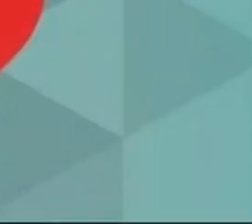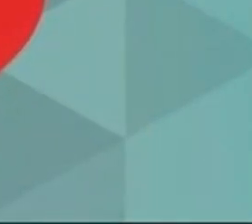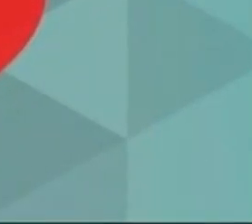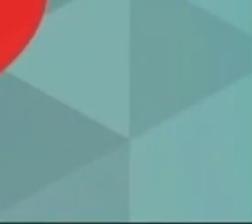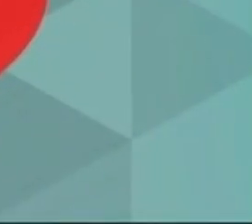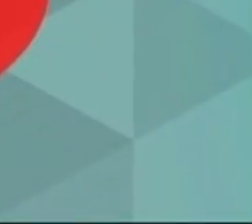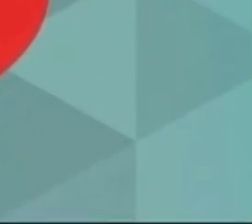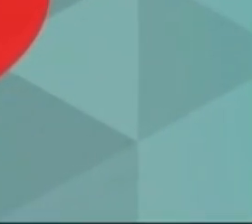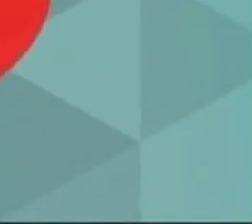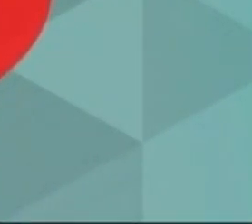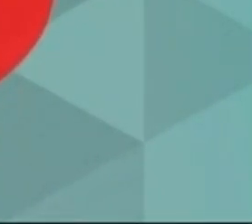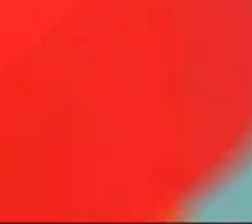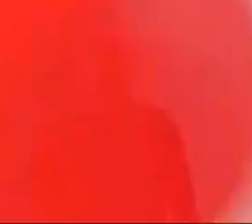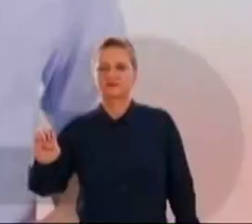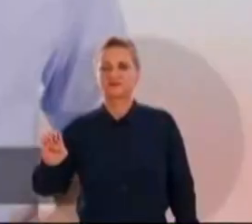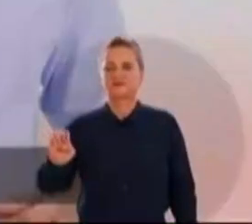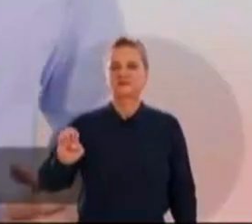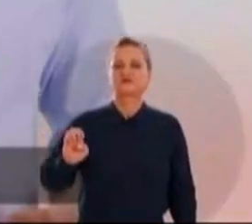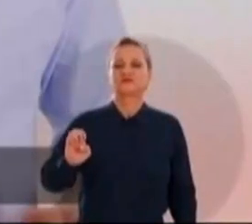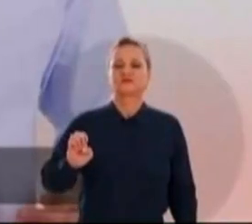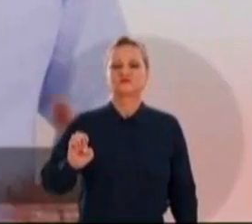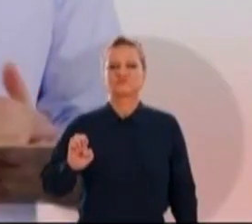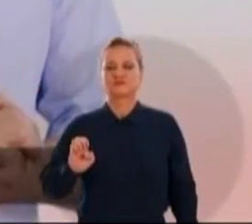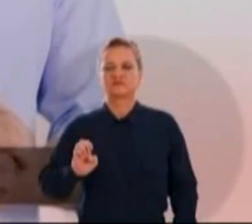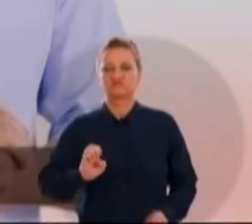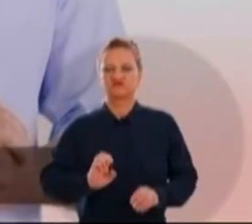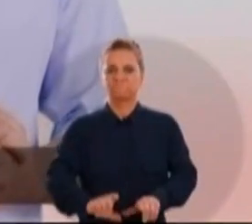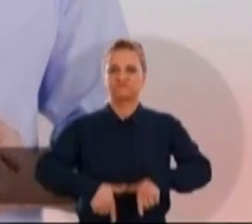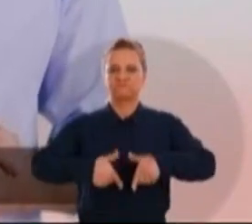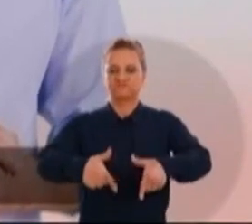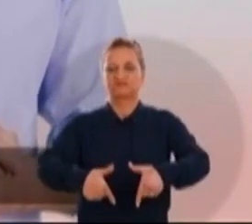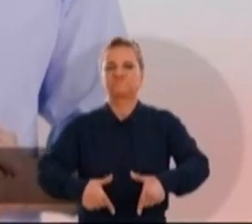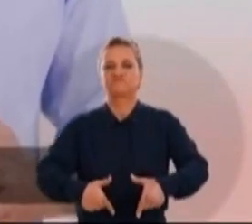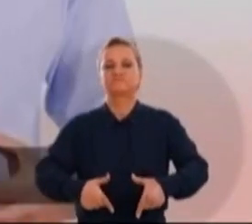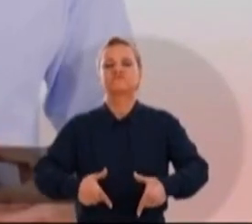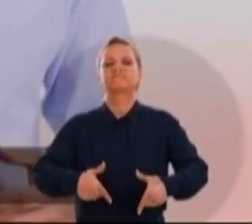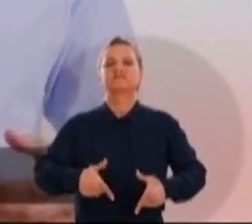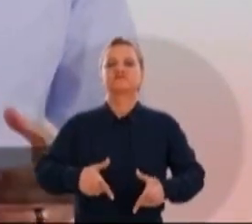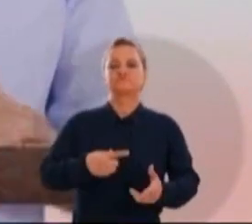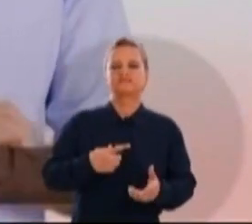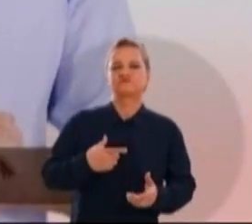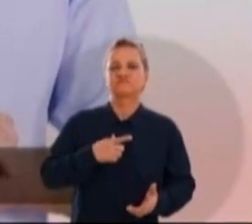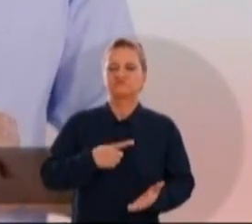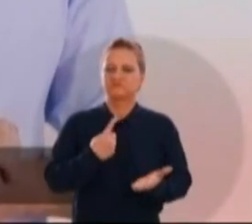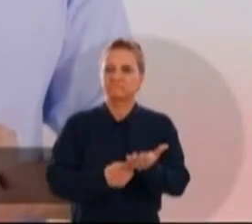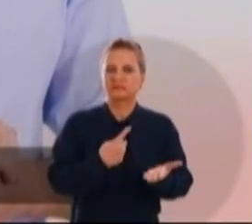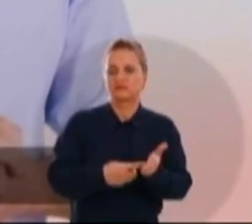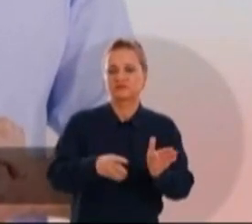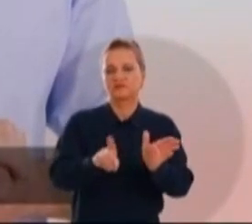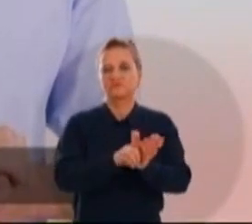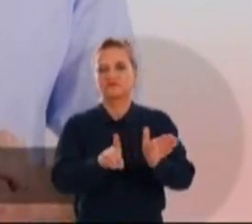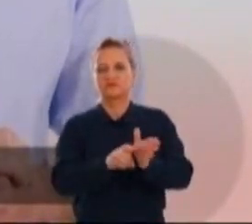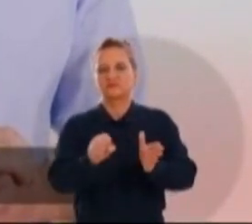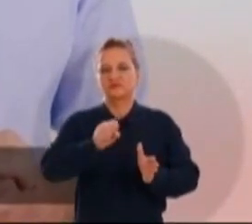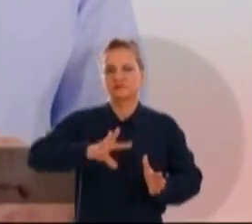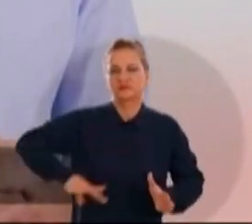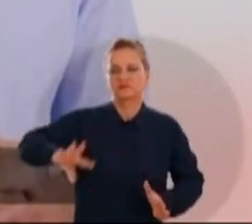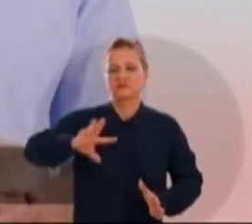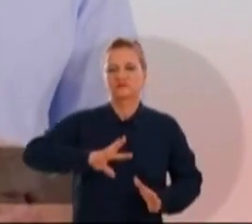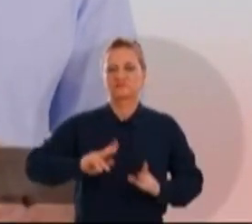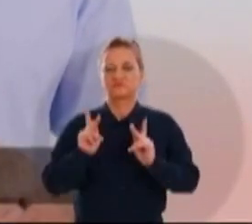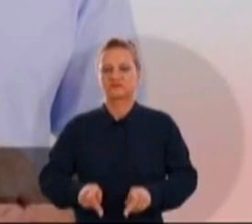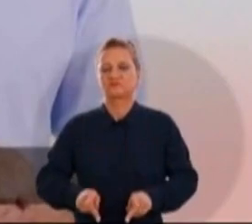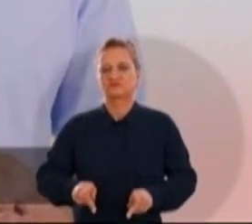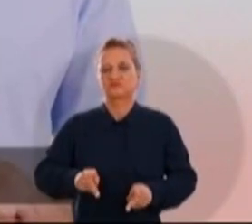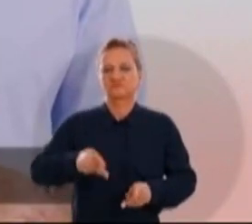Conheça nossos deputados estaduais. Sou o deputado estadual Pedro Kempe e minha luta tem sido pela garantia dos direitos sociais